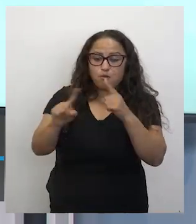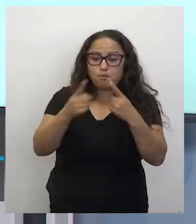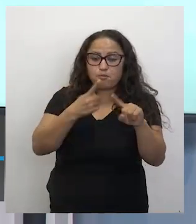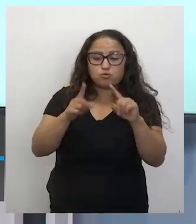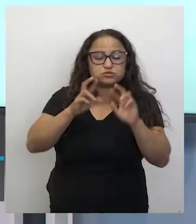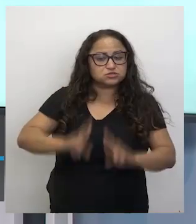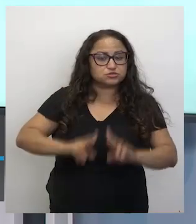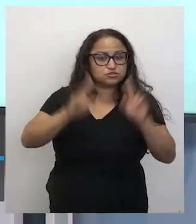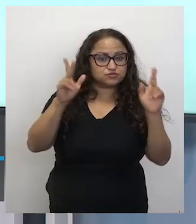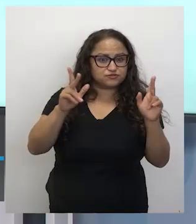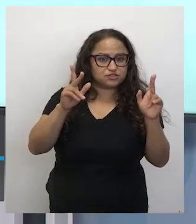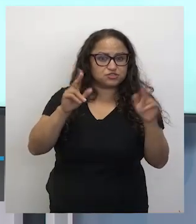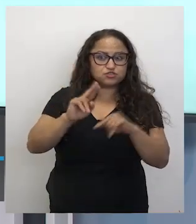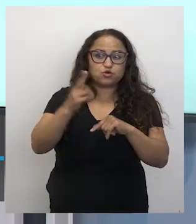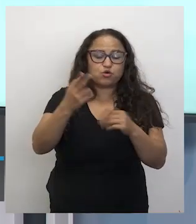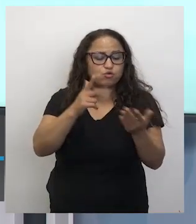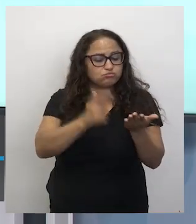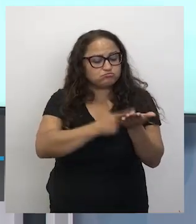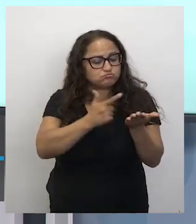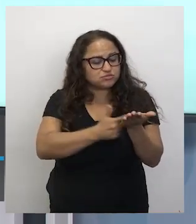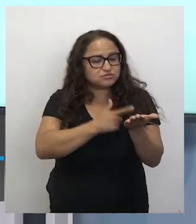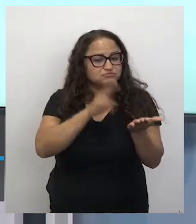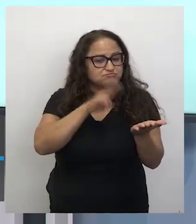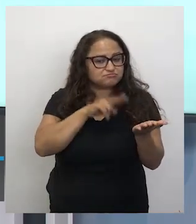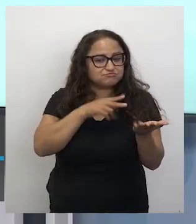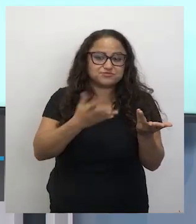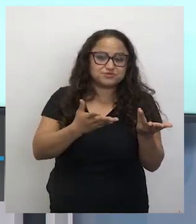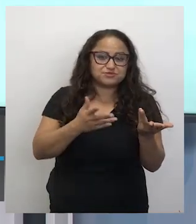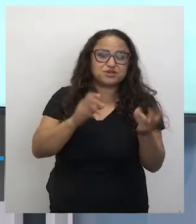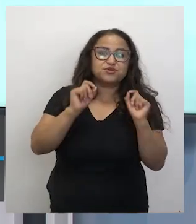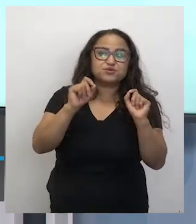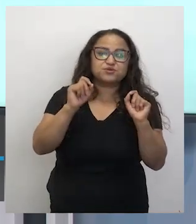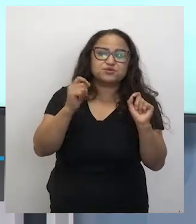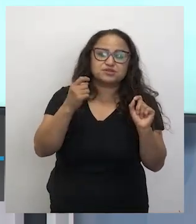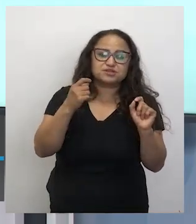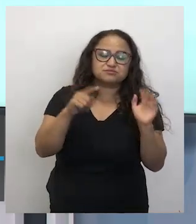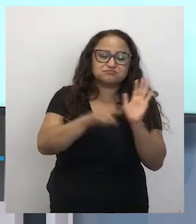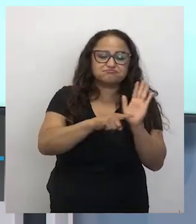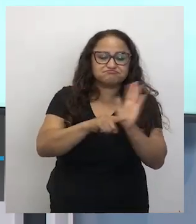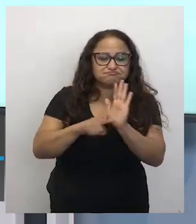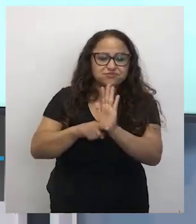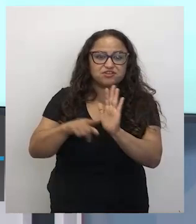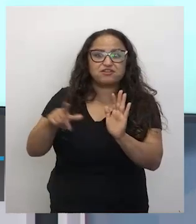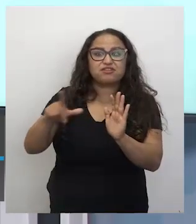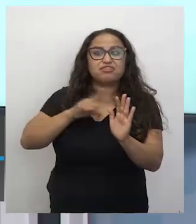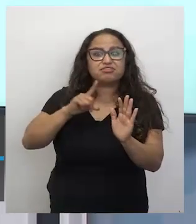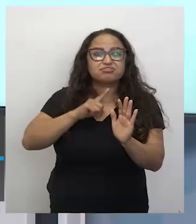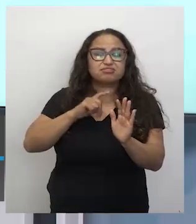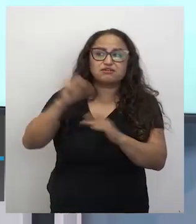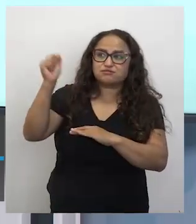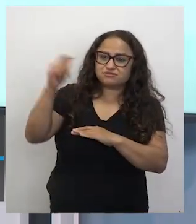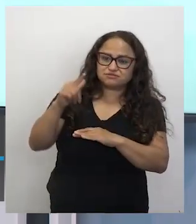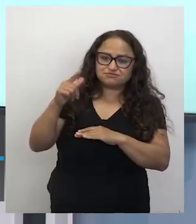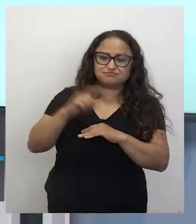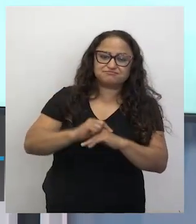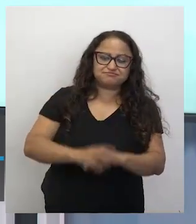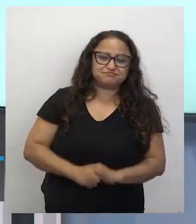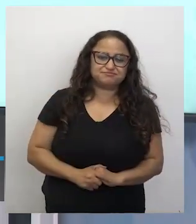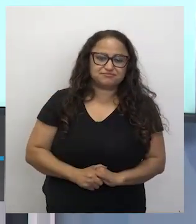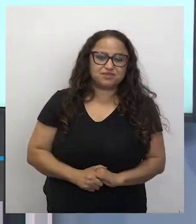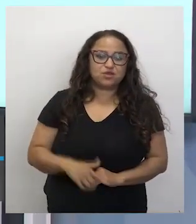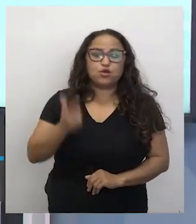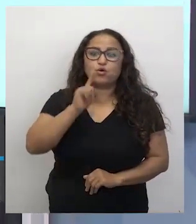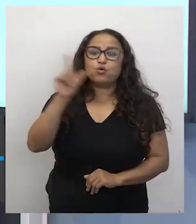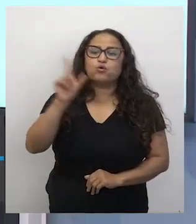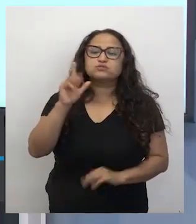à leitura de um livro para poder lidar com esses sentimentos negativos que vêm com a falta de energia, né? Mas uma outra enquete aqui, Giba, já que a gente falou um